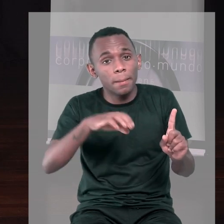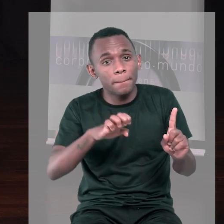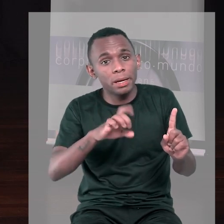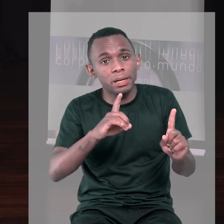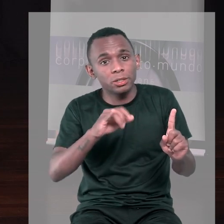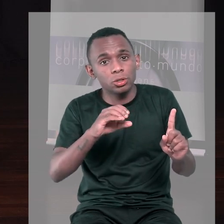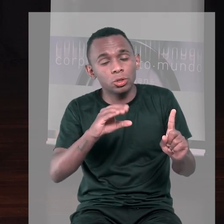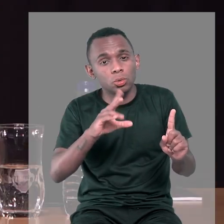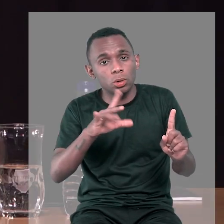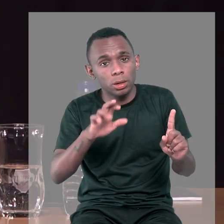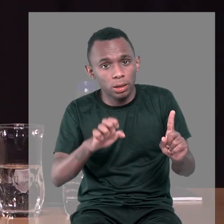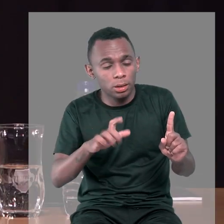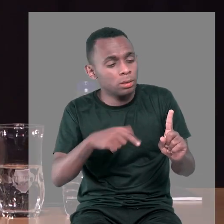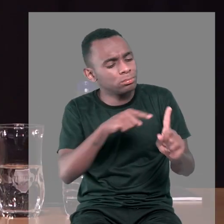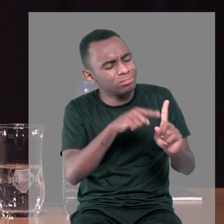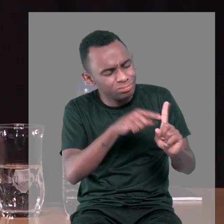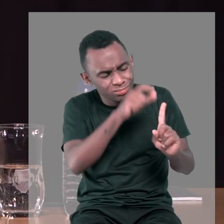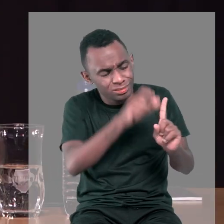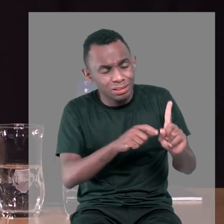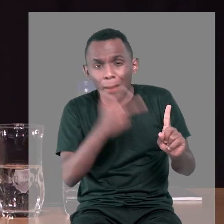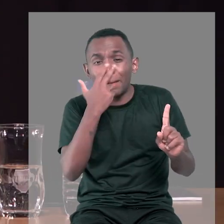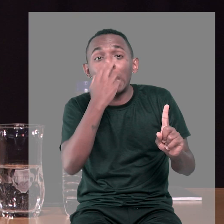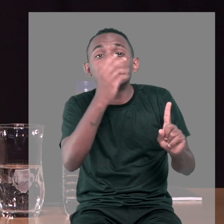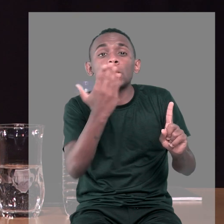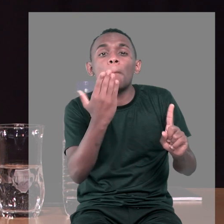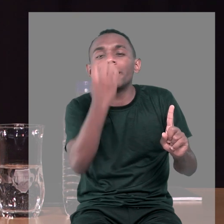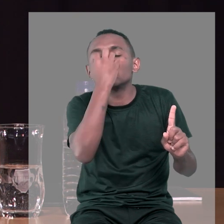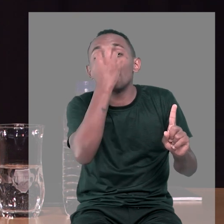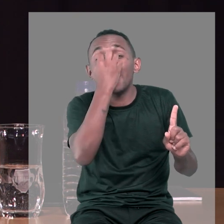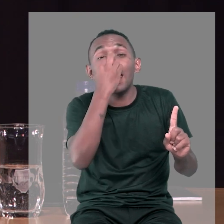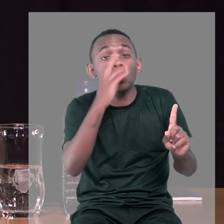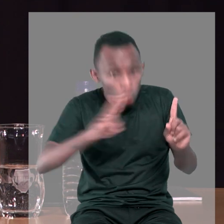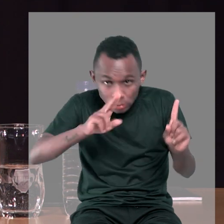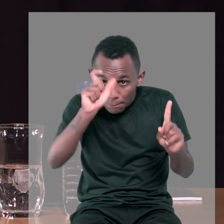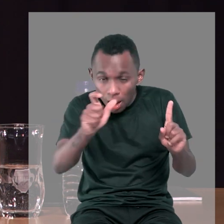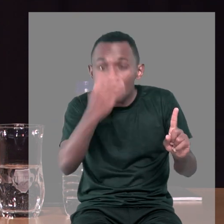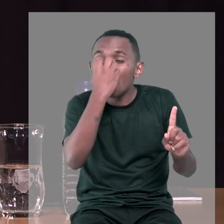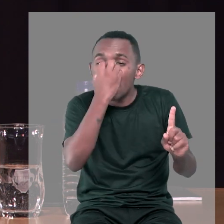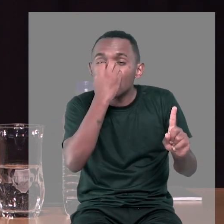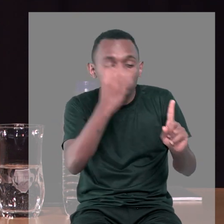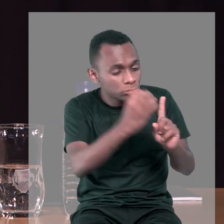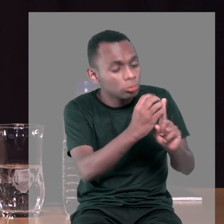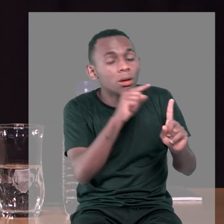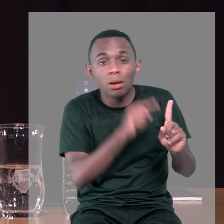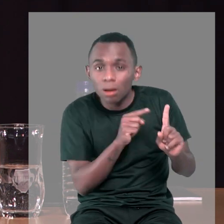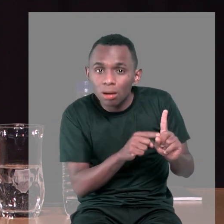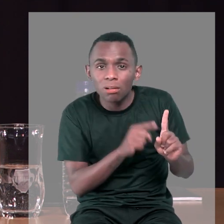O que interessa a ela é colocar em primeiro